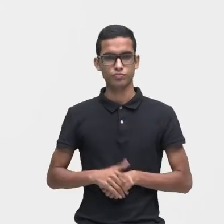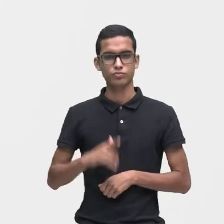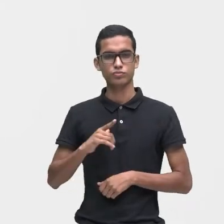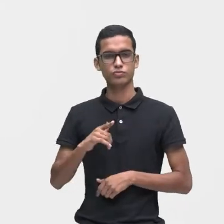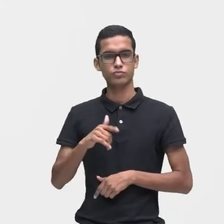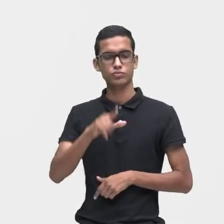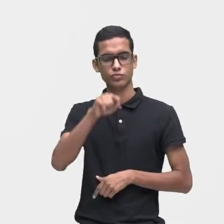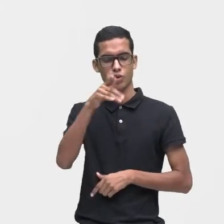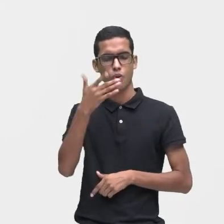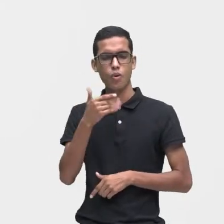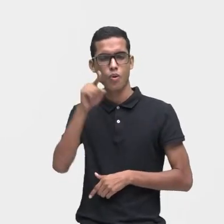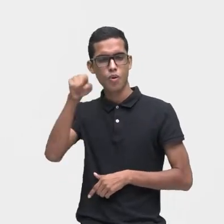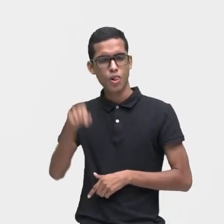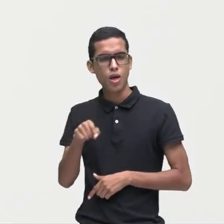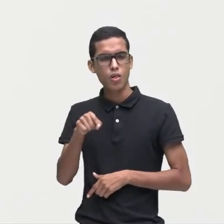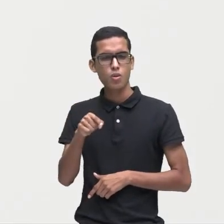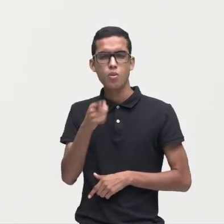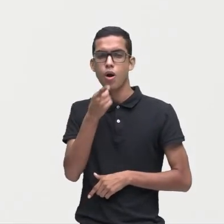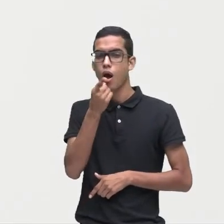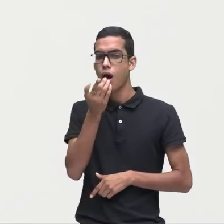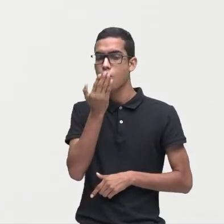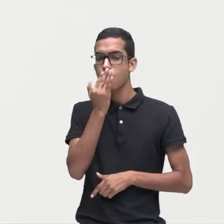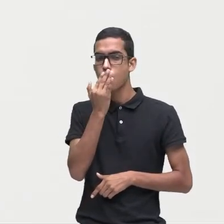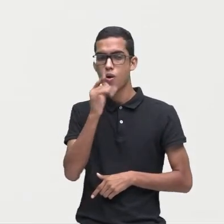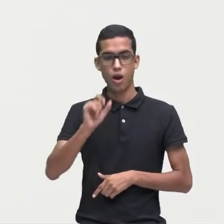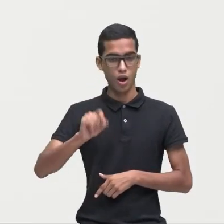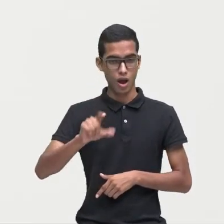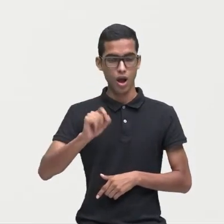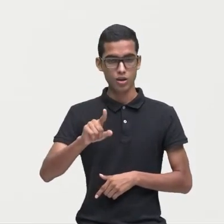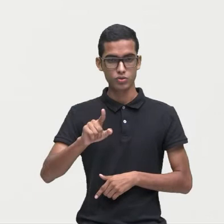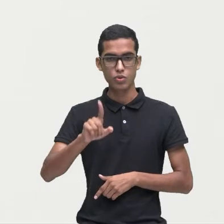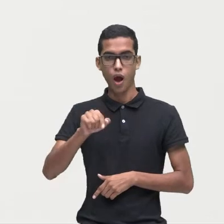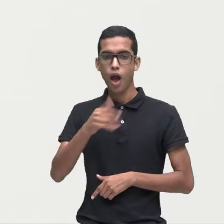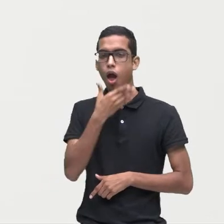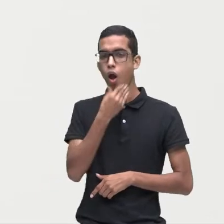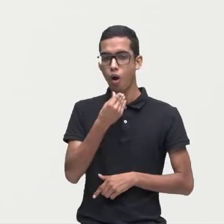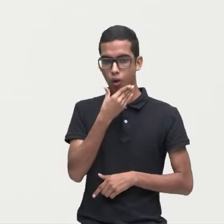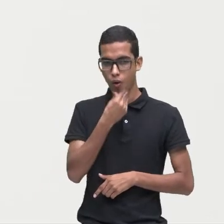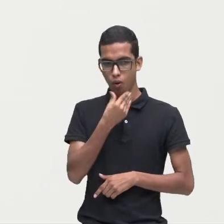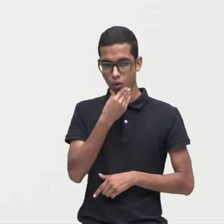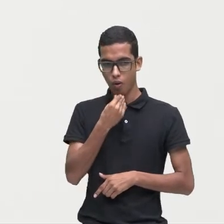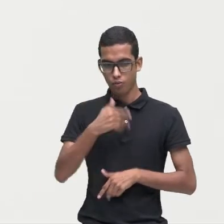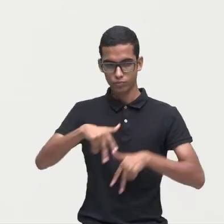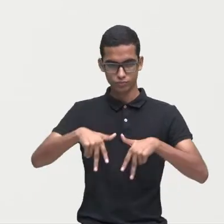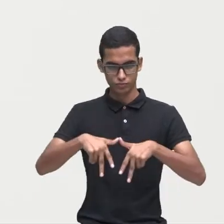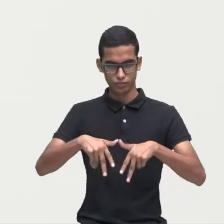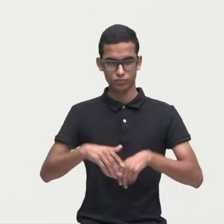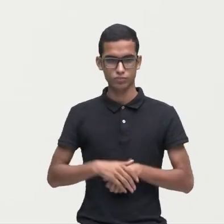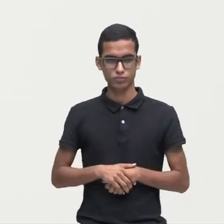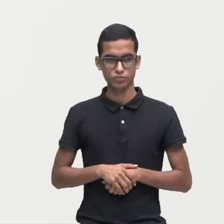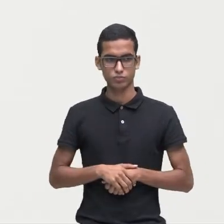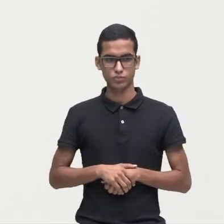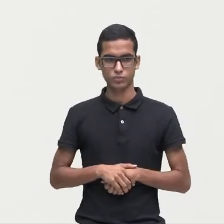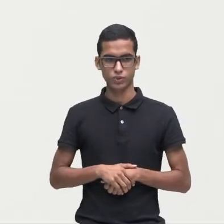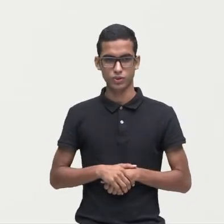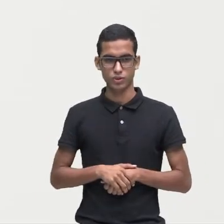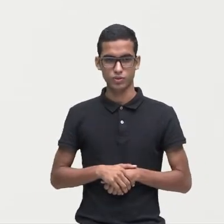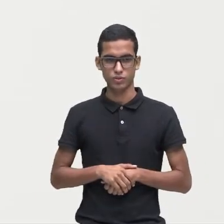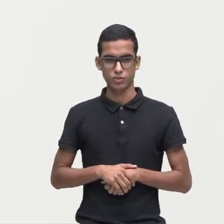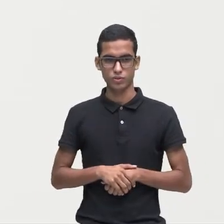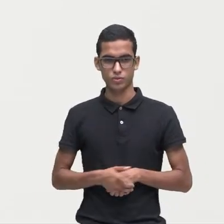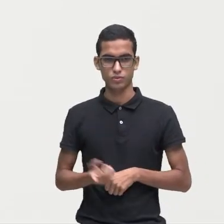A tabela vou botar isso aqui como cor. Que cor é essa? Vou botar salmão,